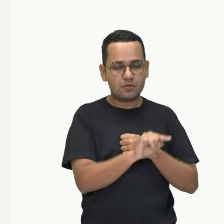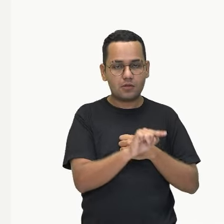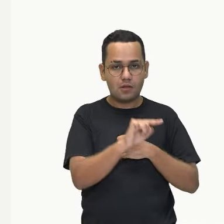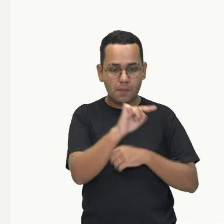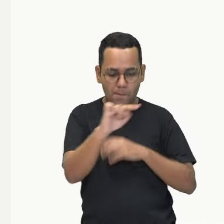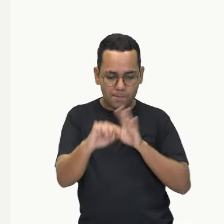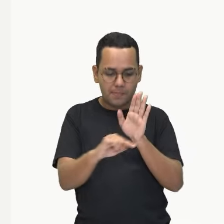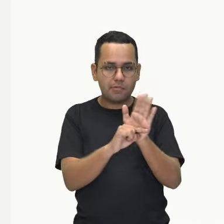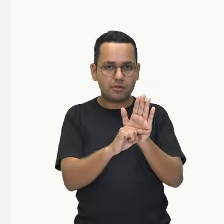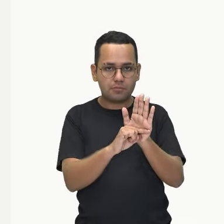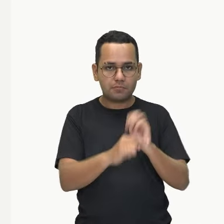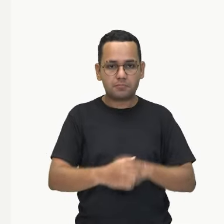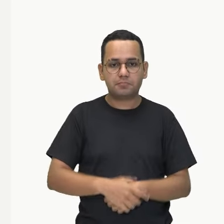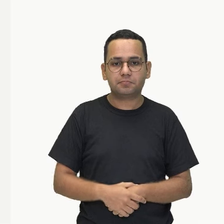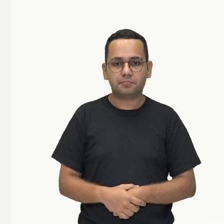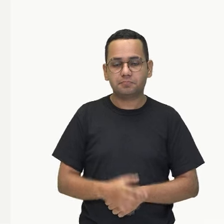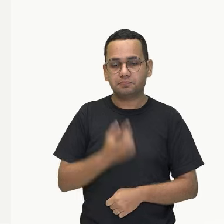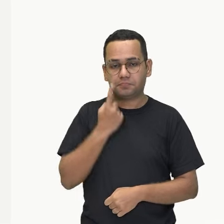x